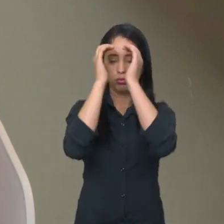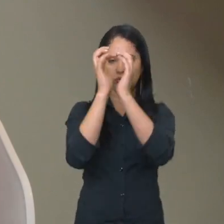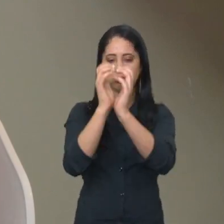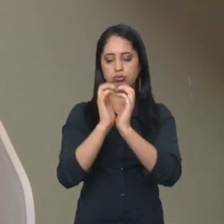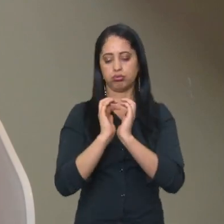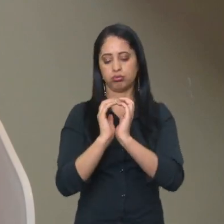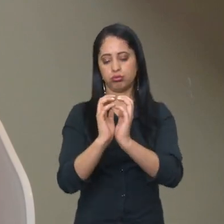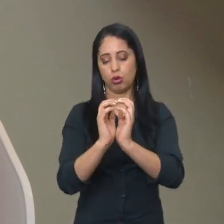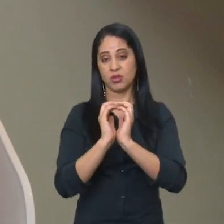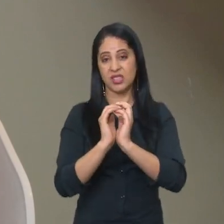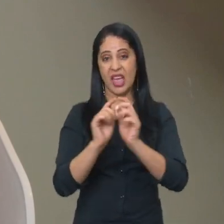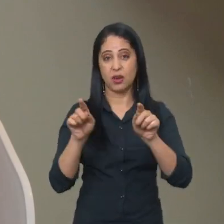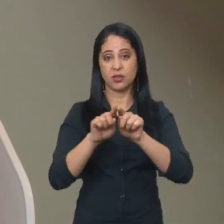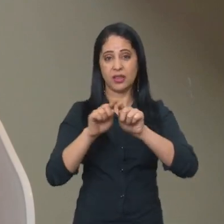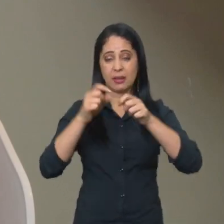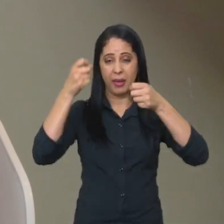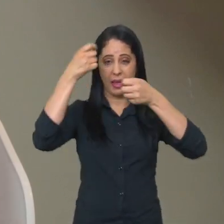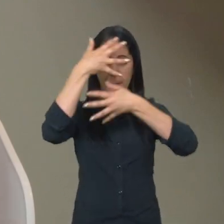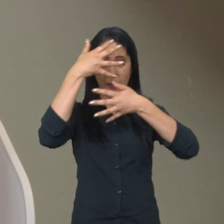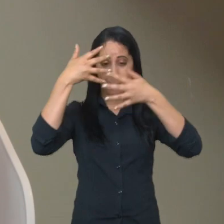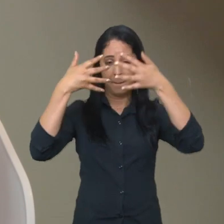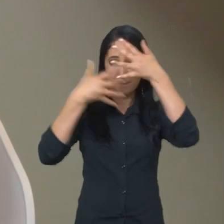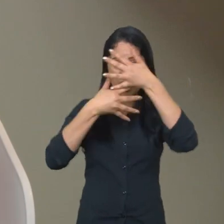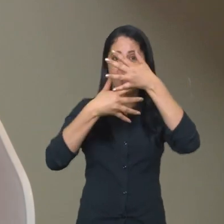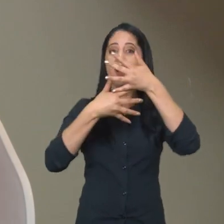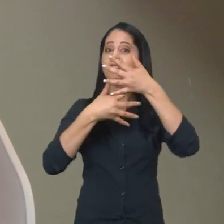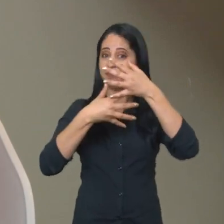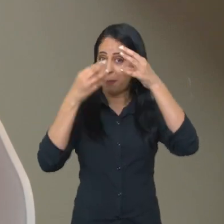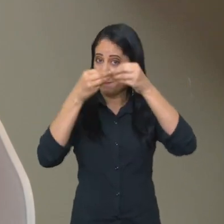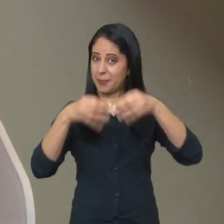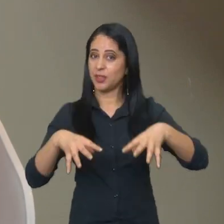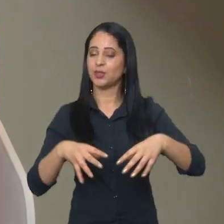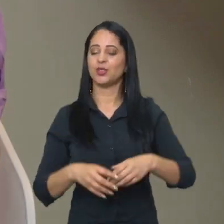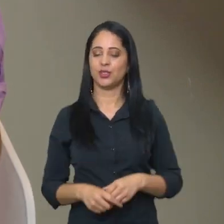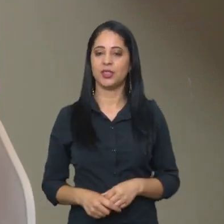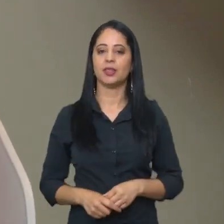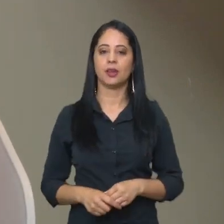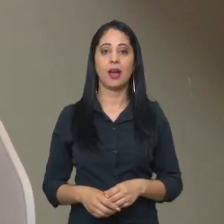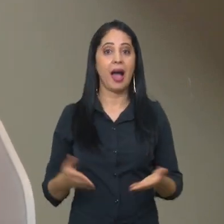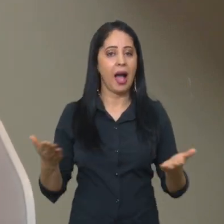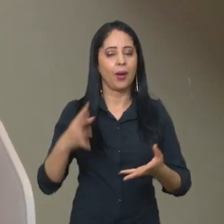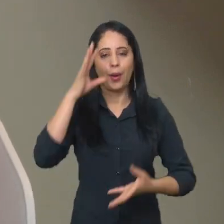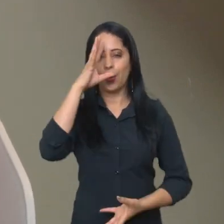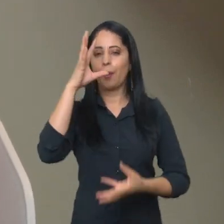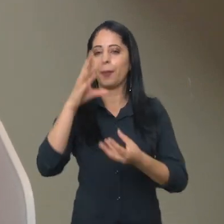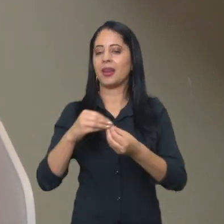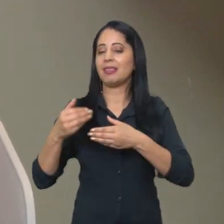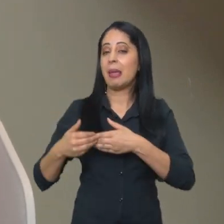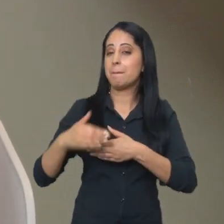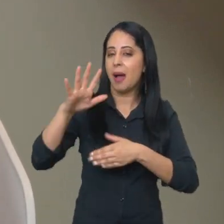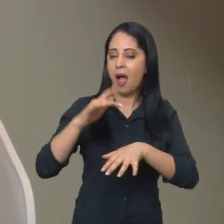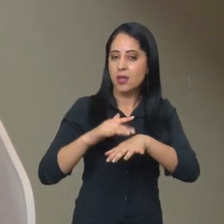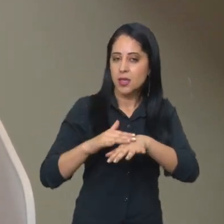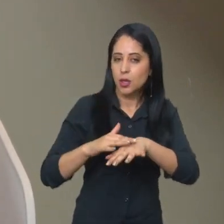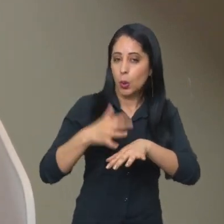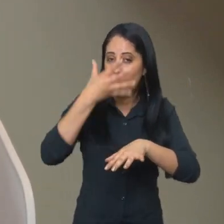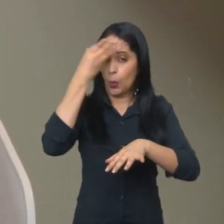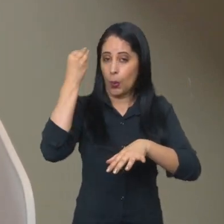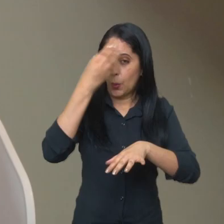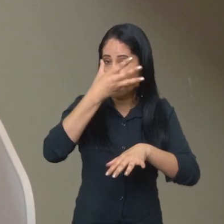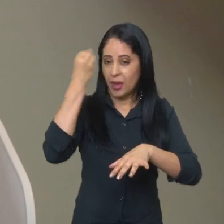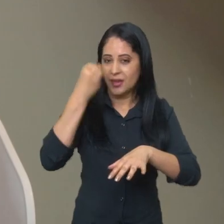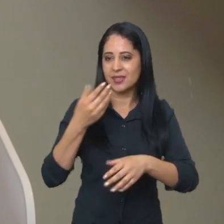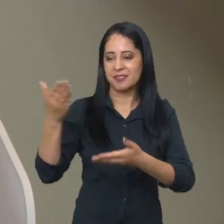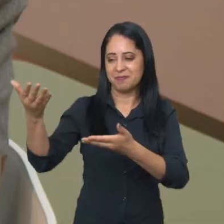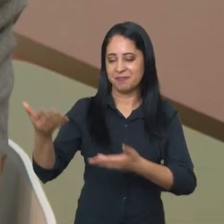células cerebrais e as conexões entre elas. E para entender um pouquinho mais sobre a doença do Alzheimer, nós recebemos hoje o